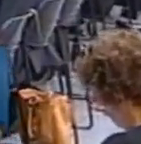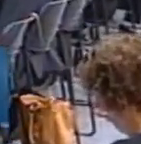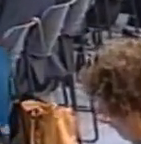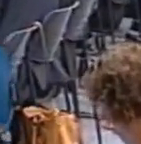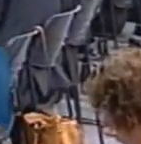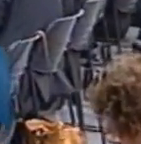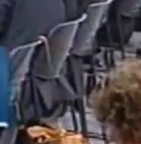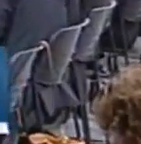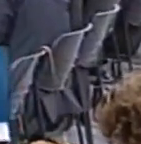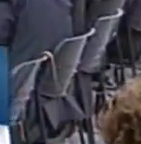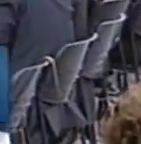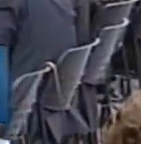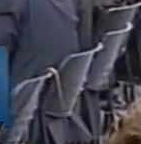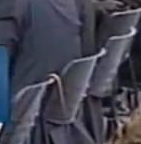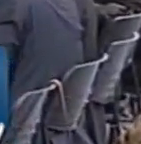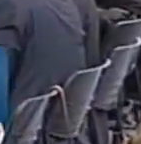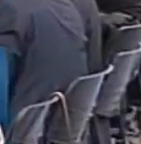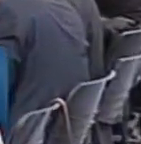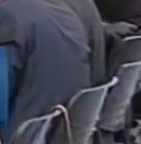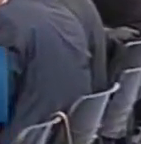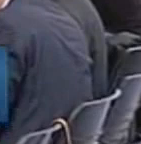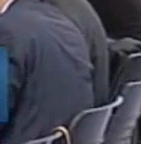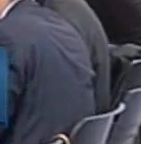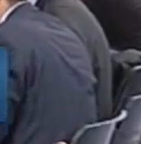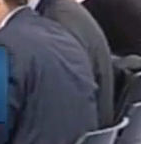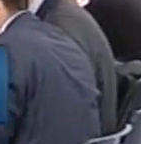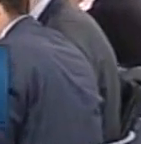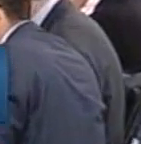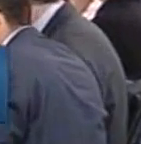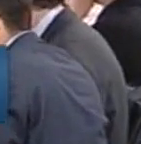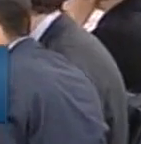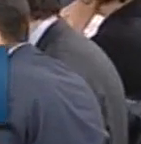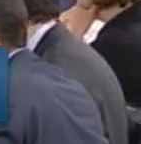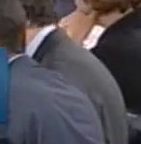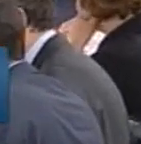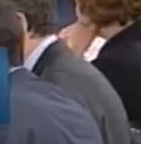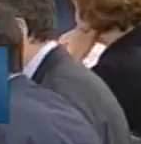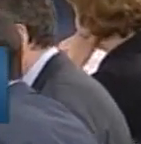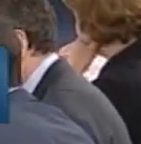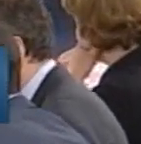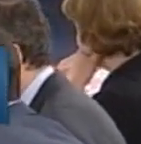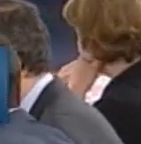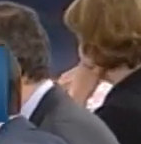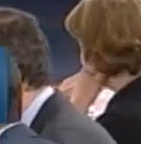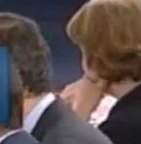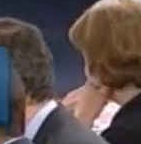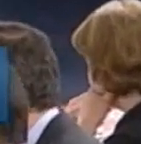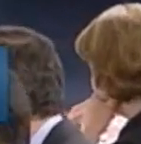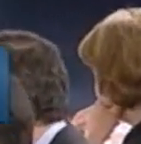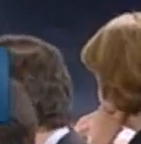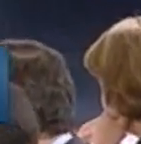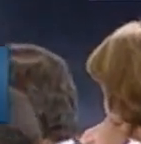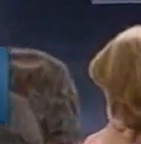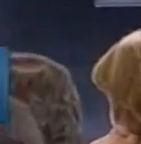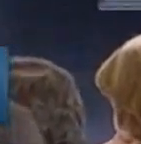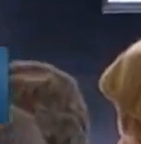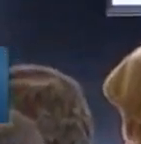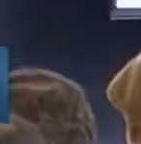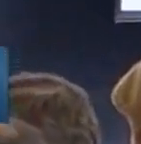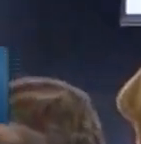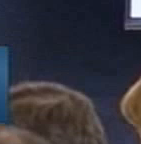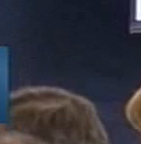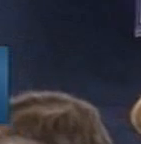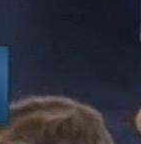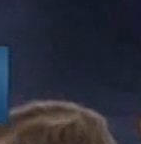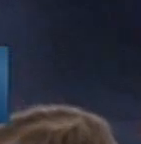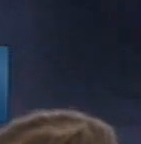Obrigada. Boa tarde, excelentíssimo ministro Luiz Fux e subprocurador. Primeiramente, a